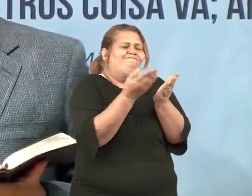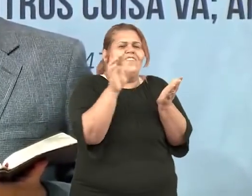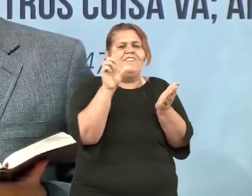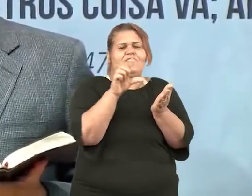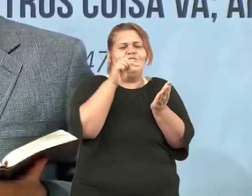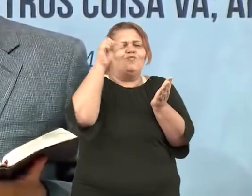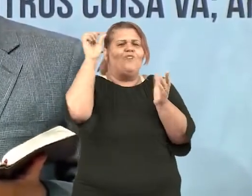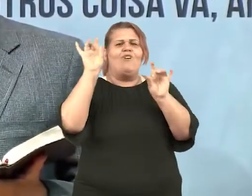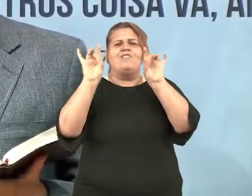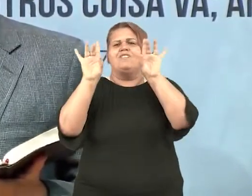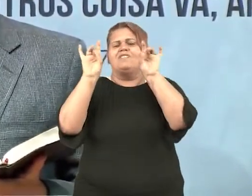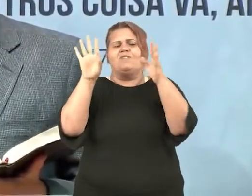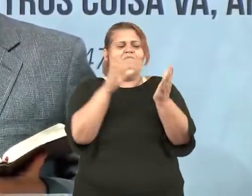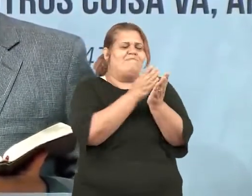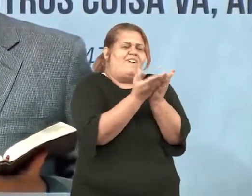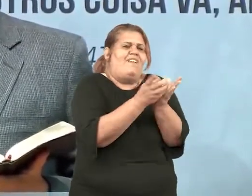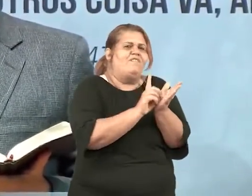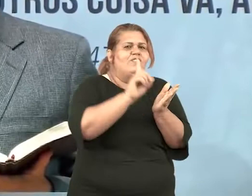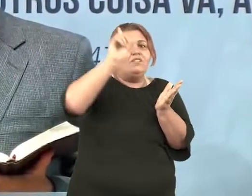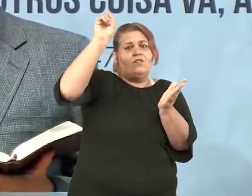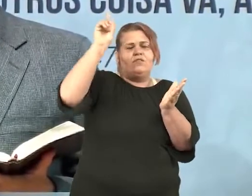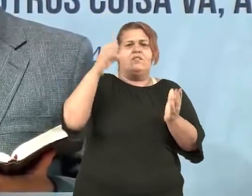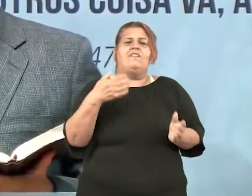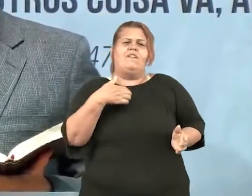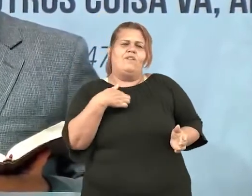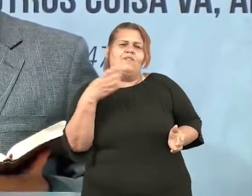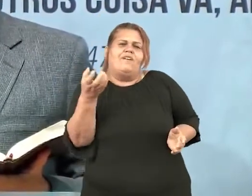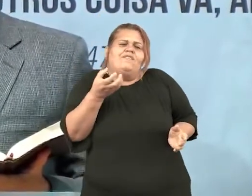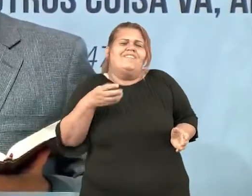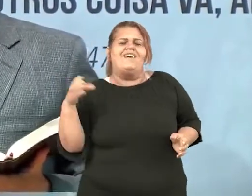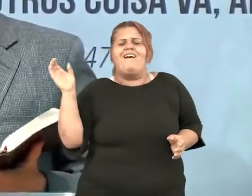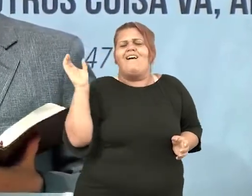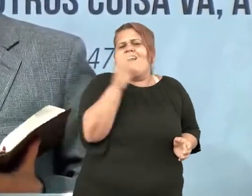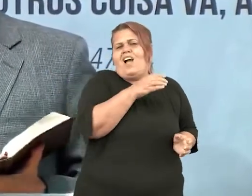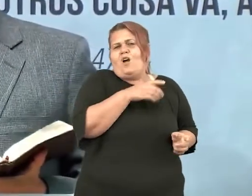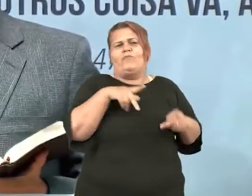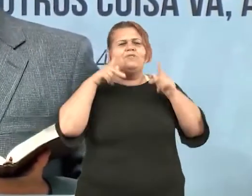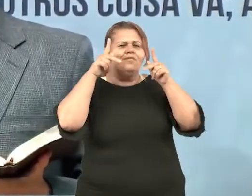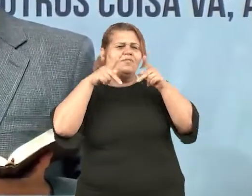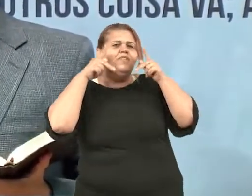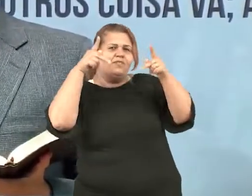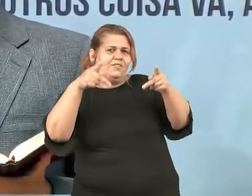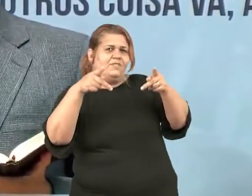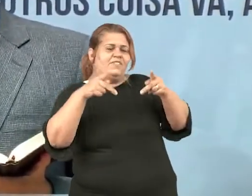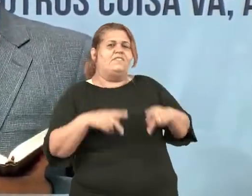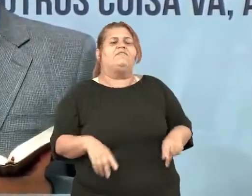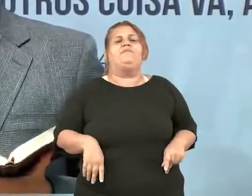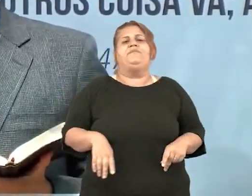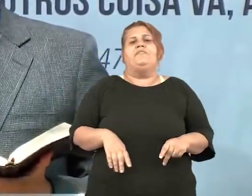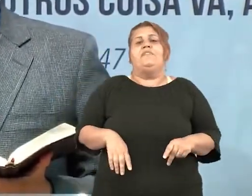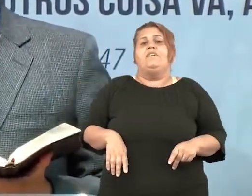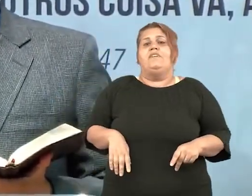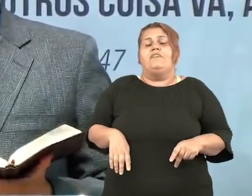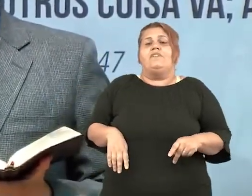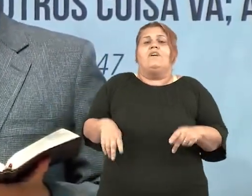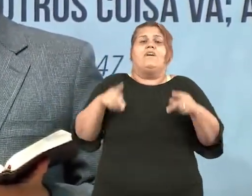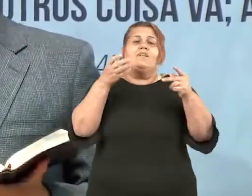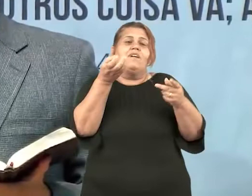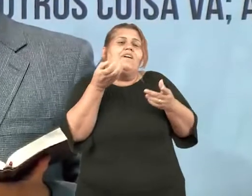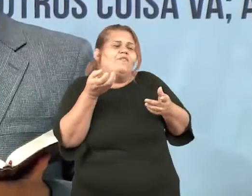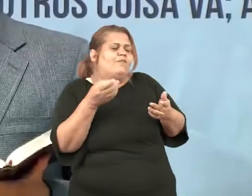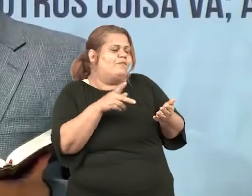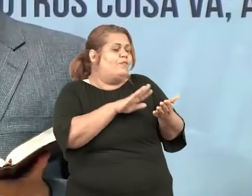preciosa palavra de Deus. Eu quero ser bastante breve na minha fala com você hoje e eu